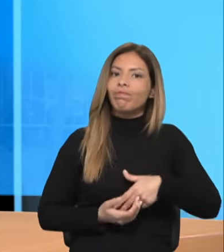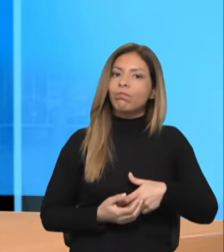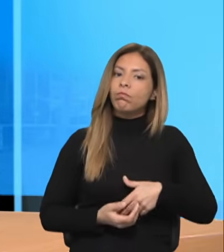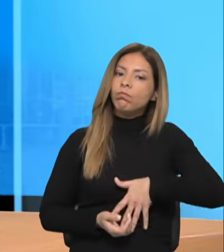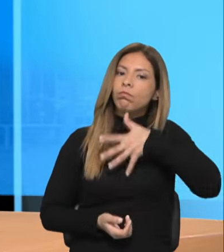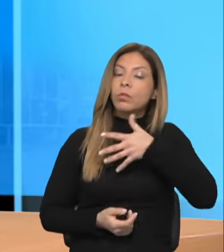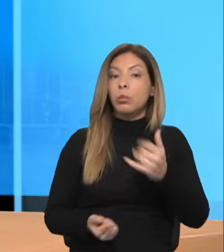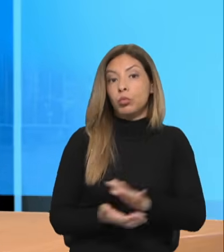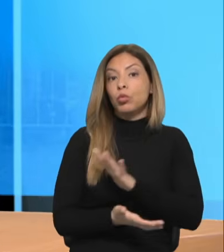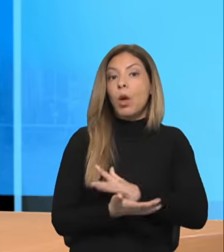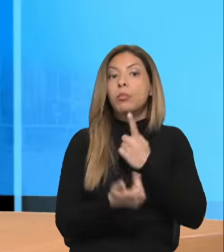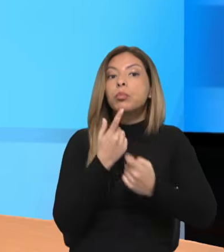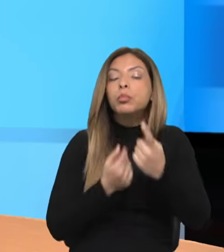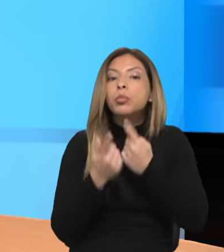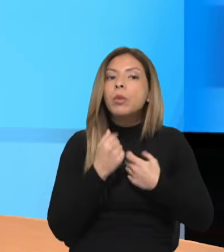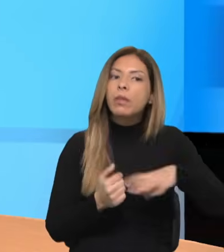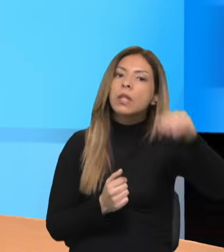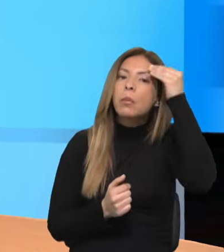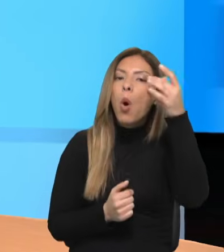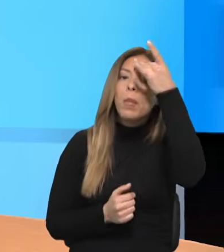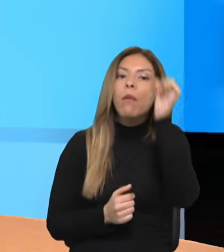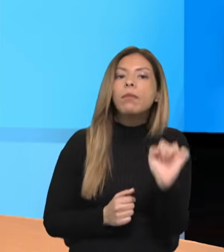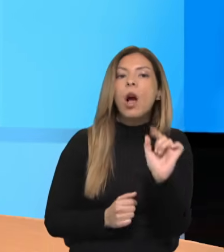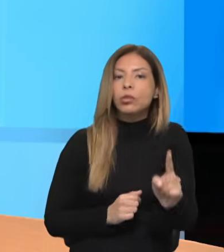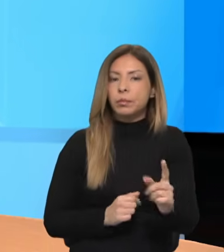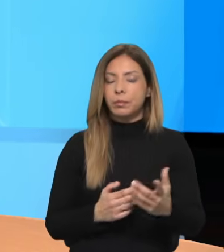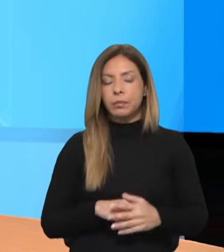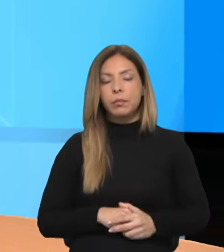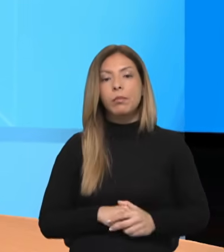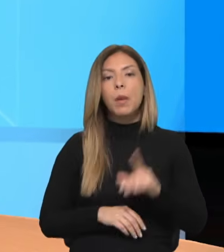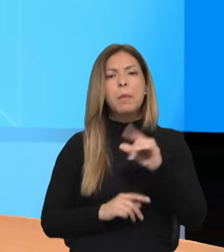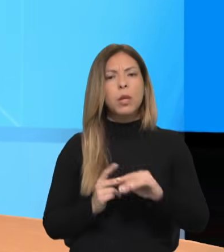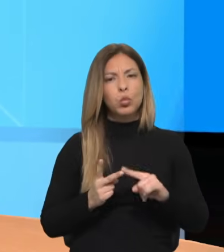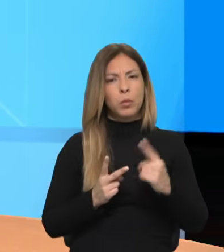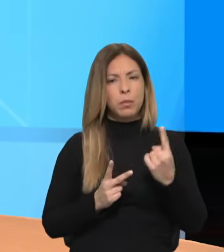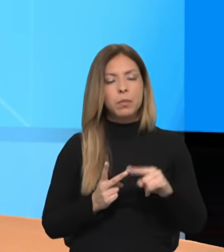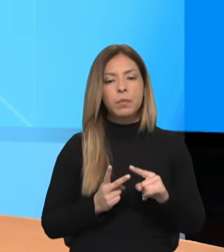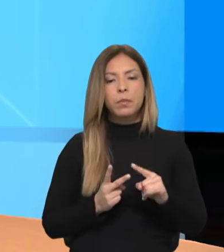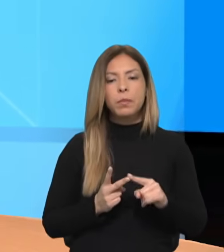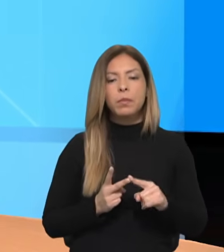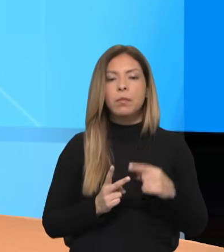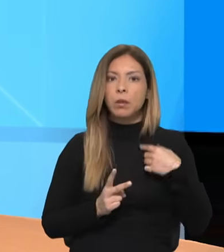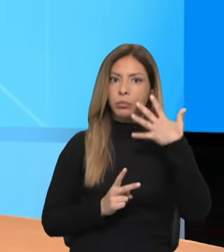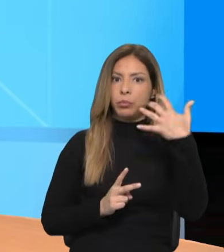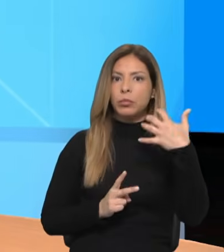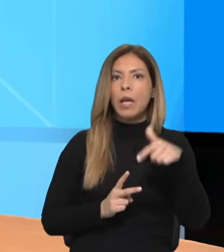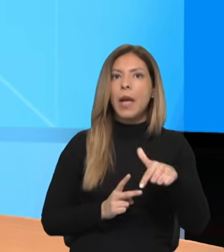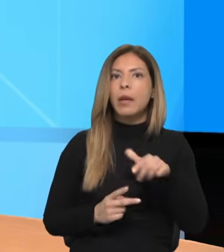dos jornalistas. Uma questão que também foi sendo, enfim, muito evidente era a